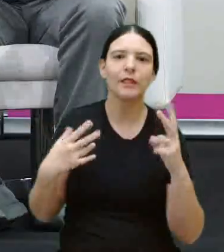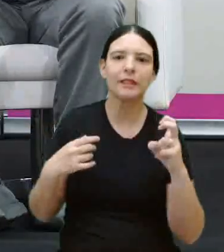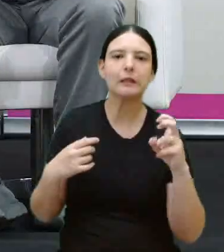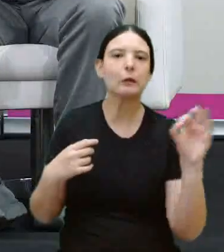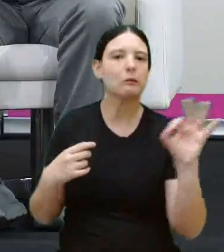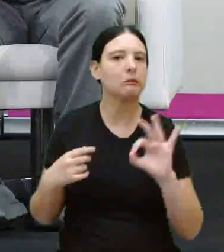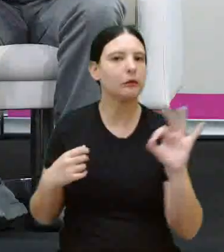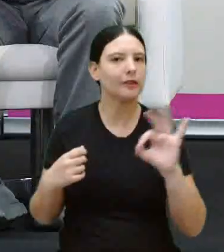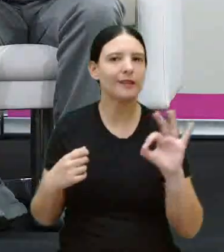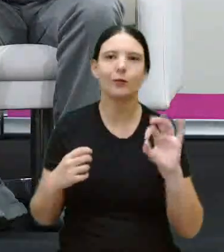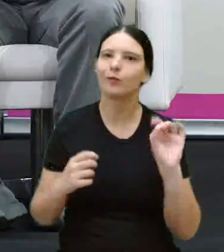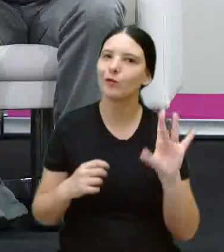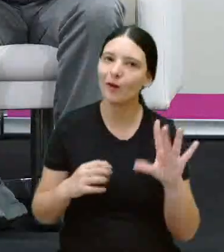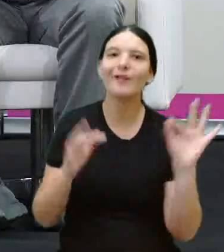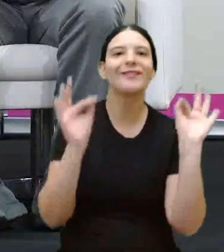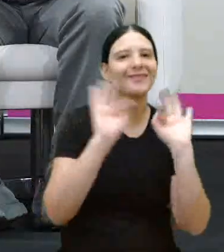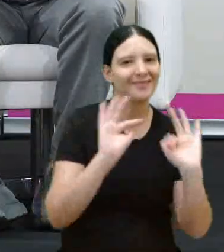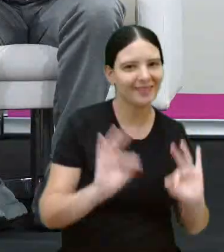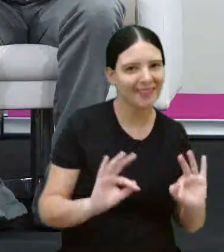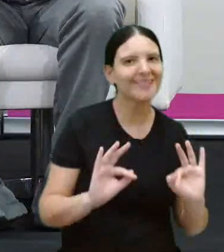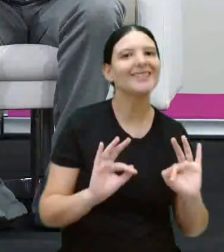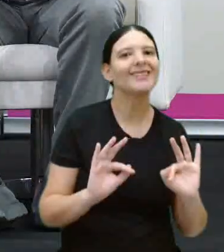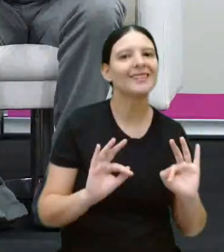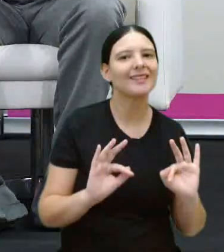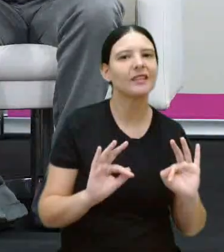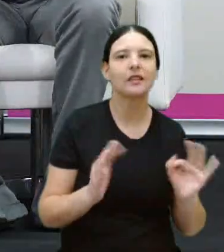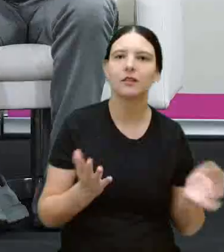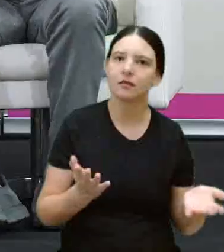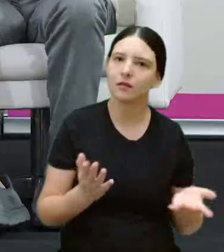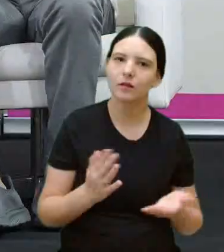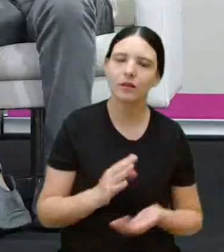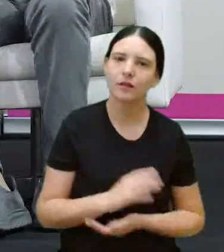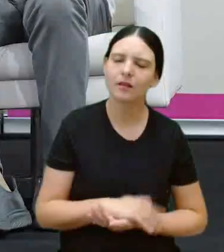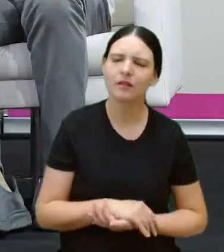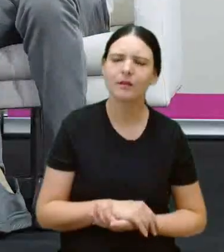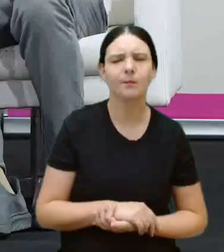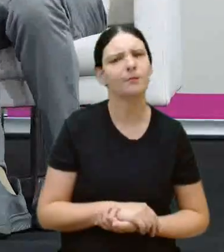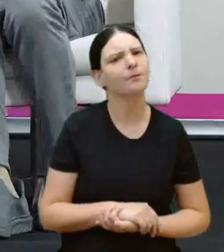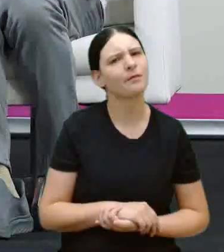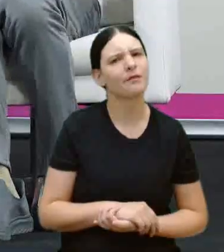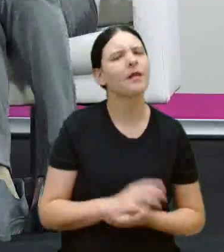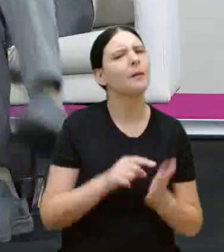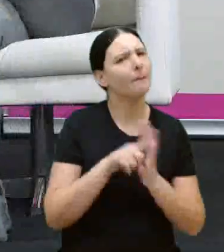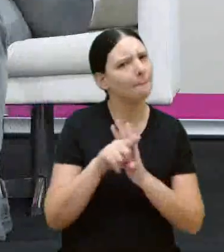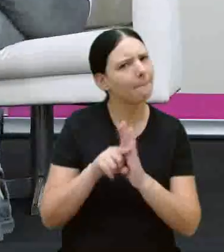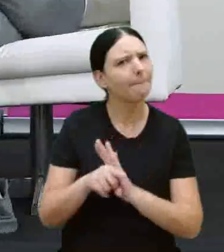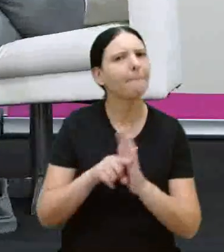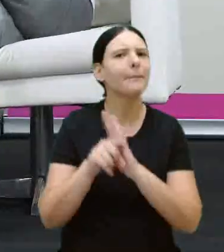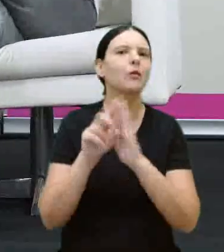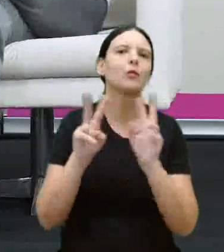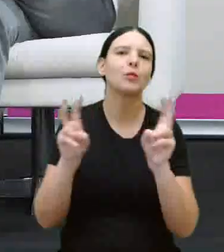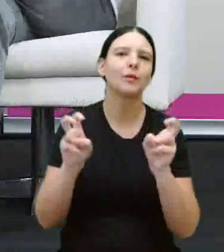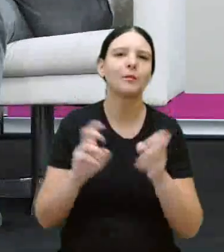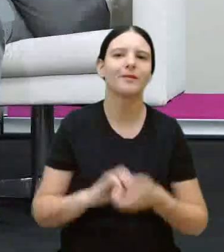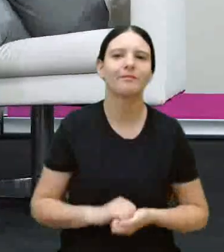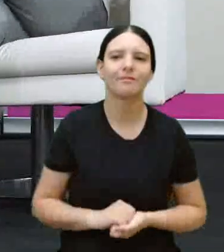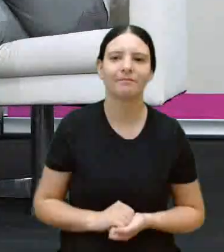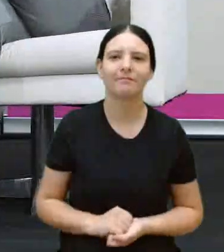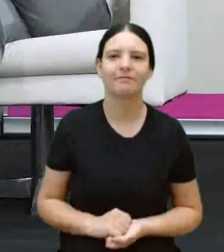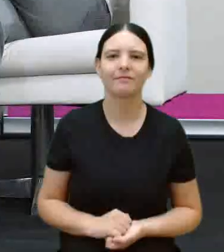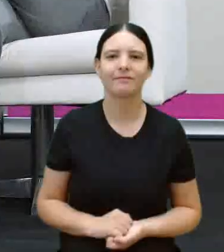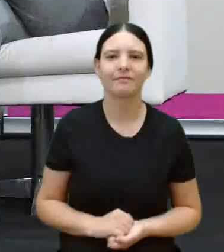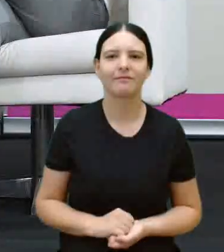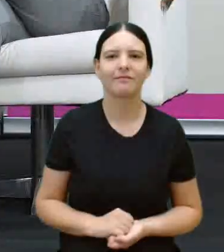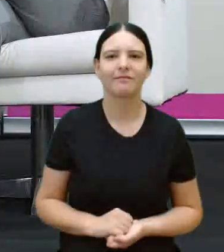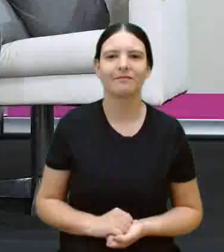estão felizes no seu relacionamento amoroso. E aí eu pesquiso isso. Renato sorri largamente. Ele usa uma